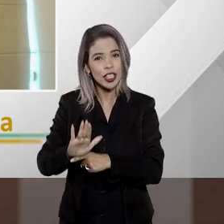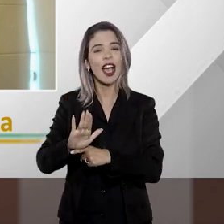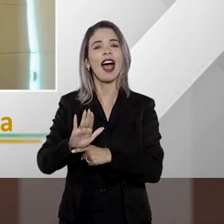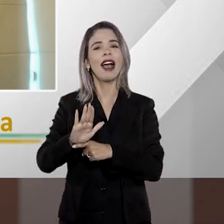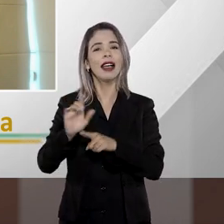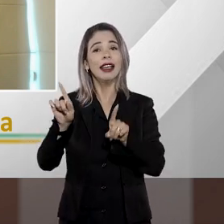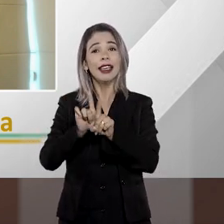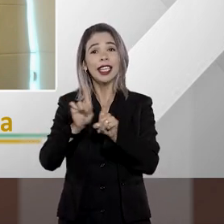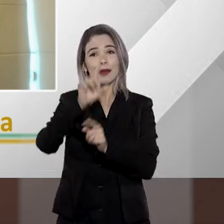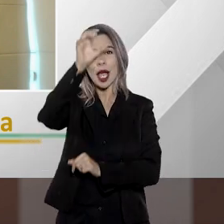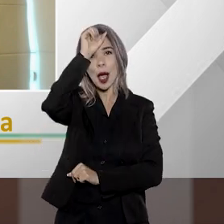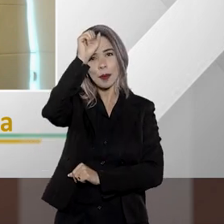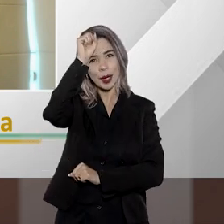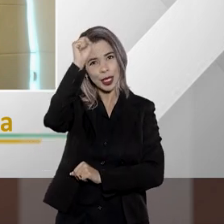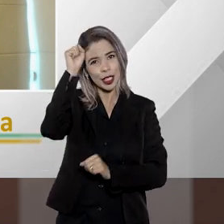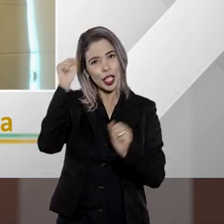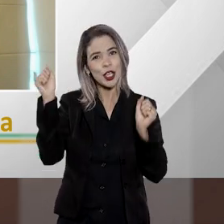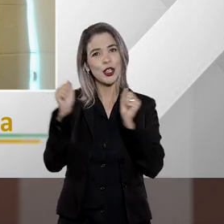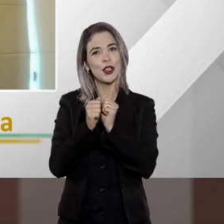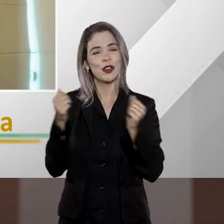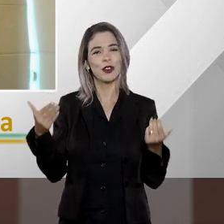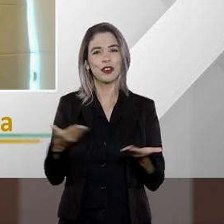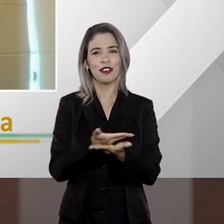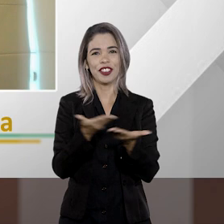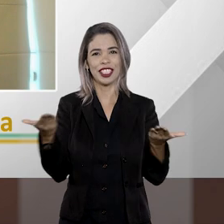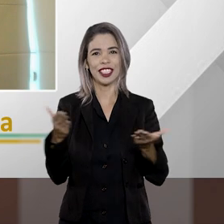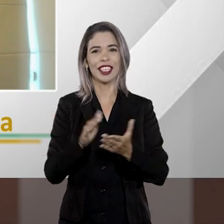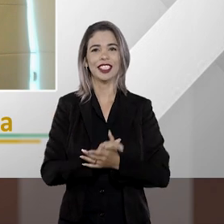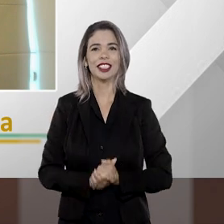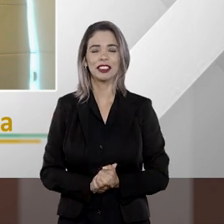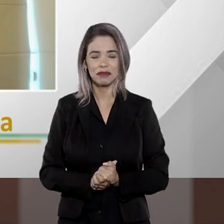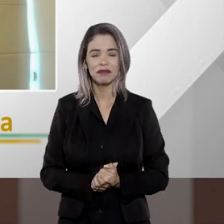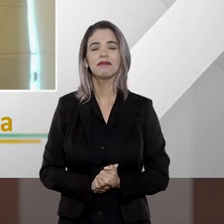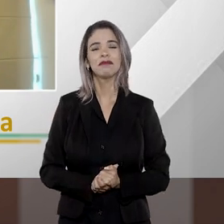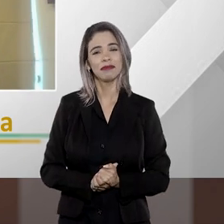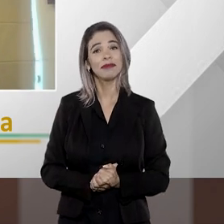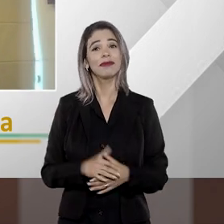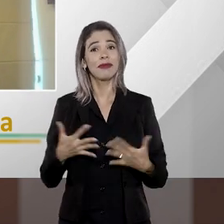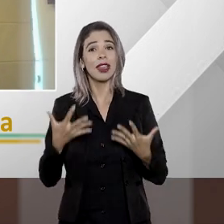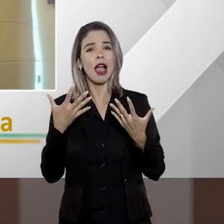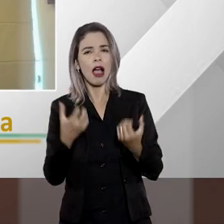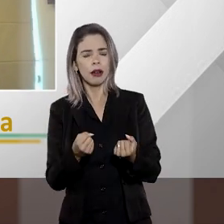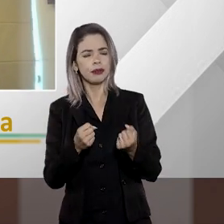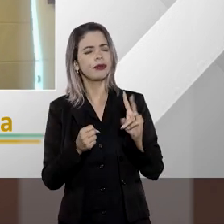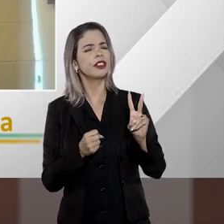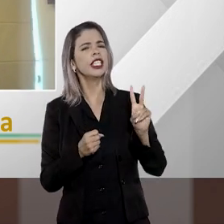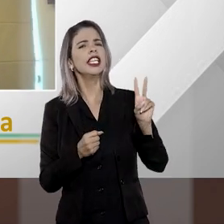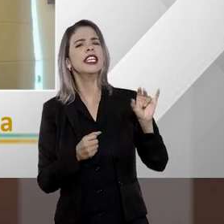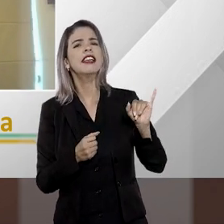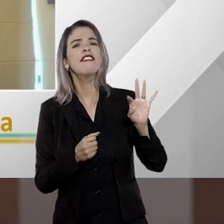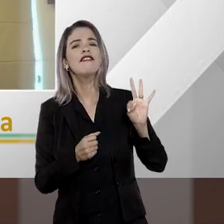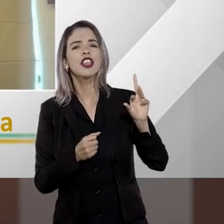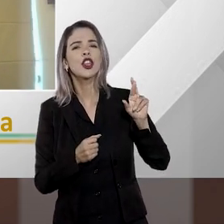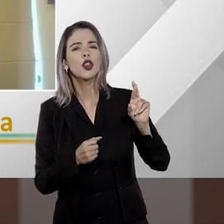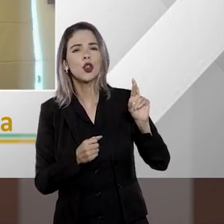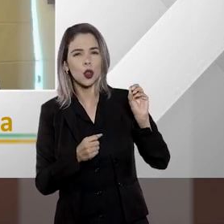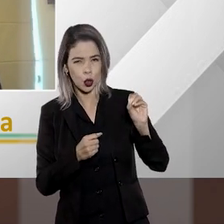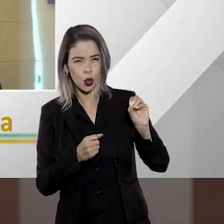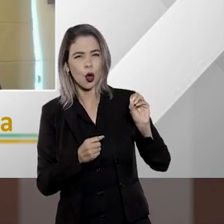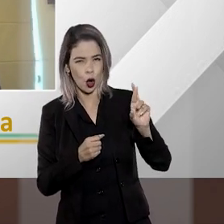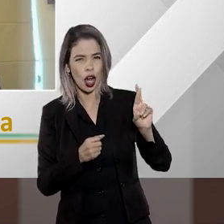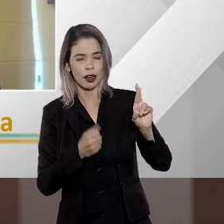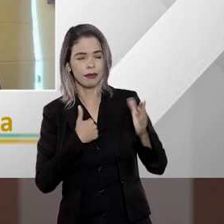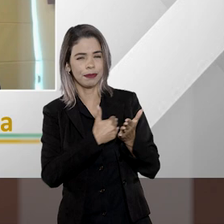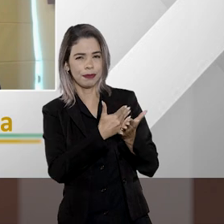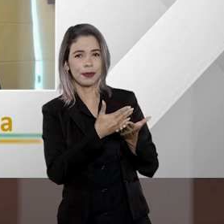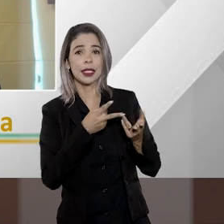e aprender bastante aqui com o professor Flávio. Vamos aprender juntos, então. Professor Vitor, começando com você. Eu quero sempre,